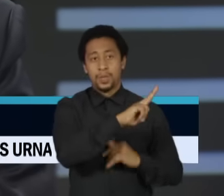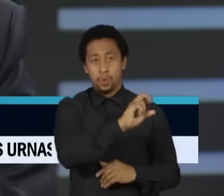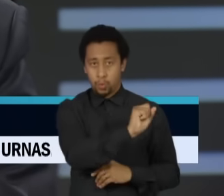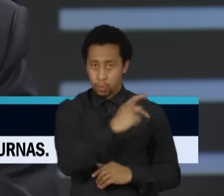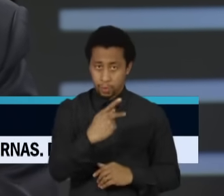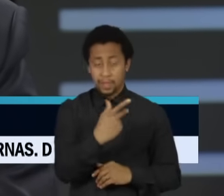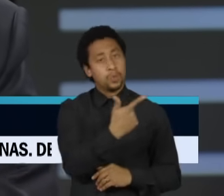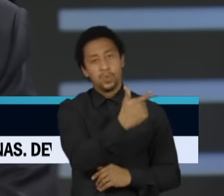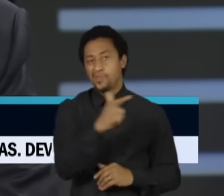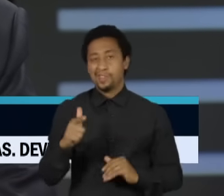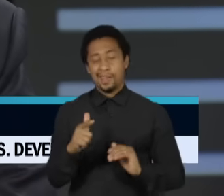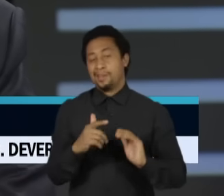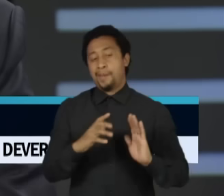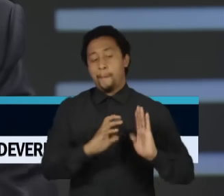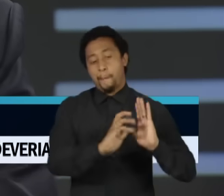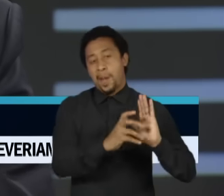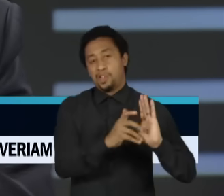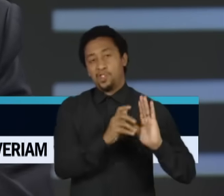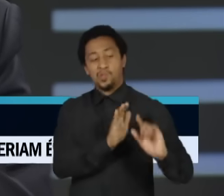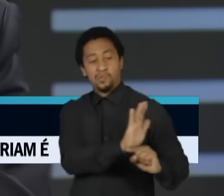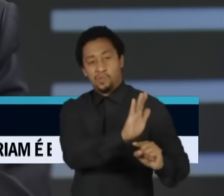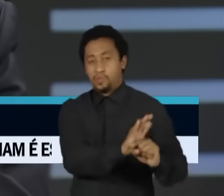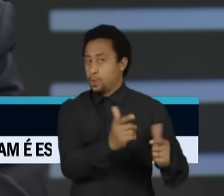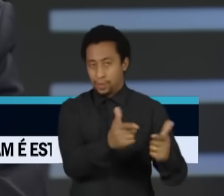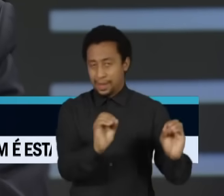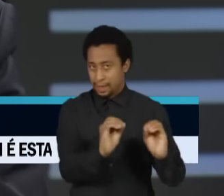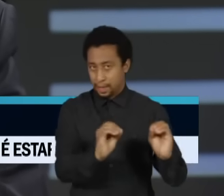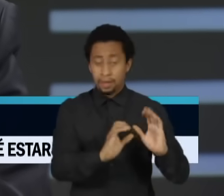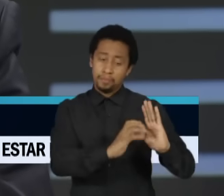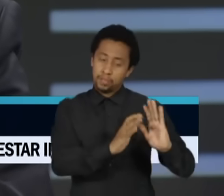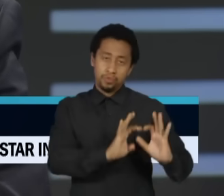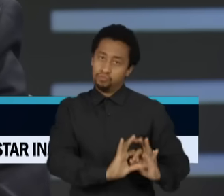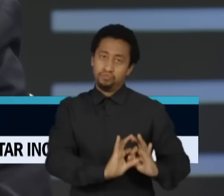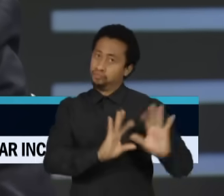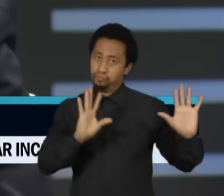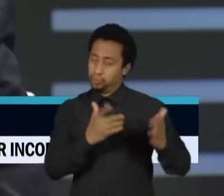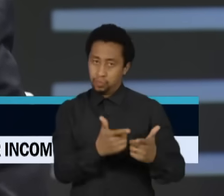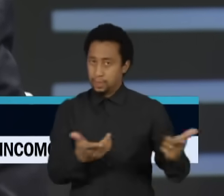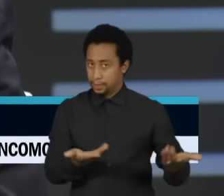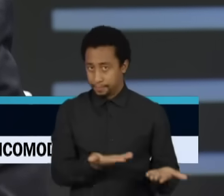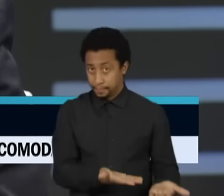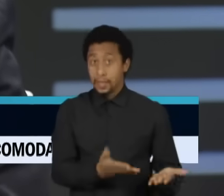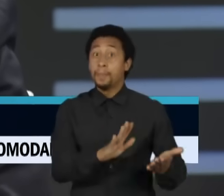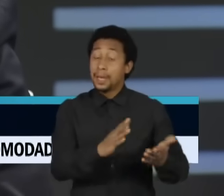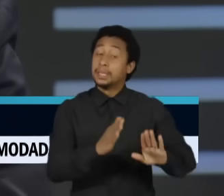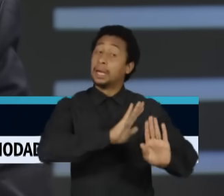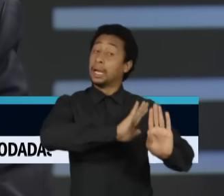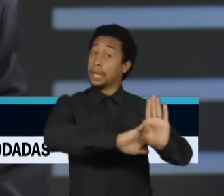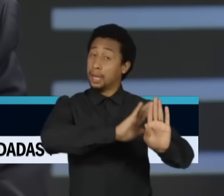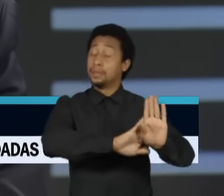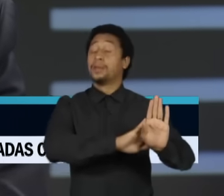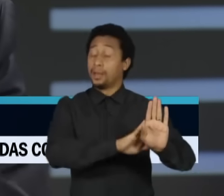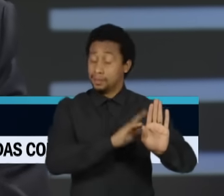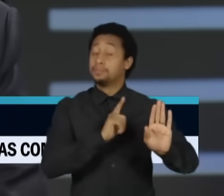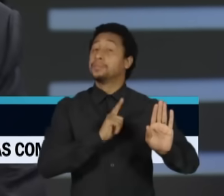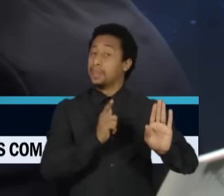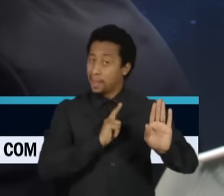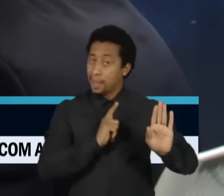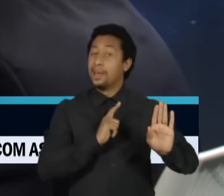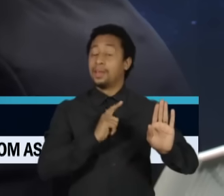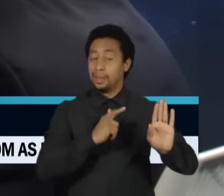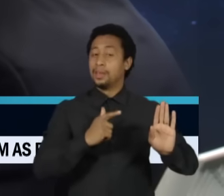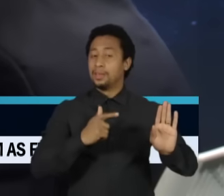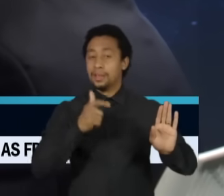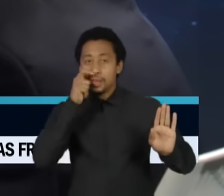diga suprapartidária, pelos seus subscritores, é evidente que ela tem uma conotação política. É óbvio que ela tem uma